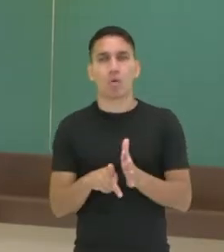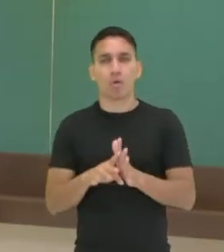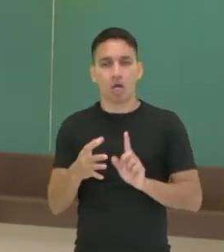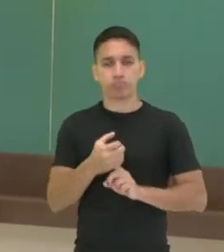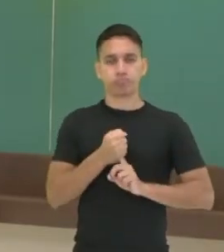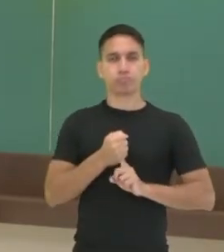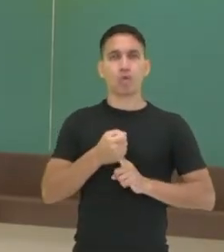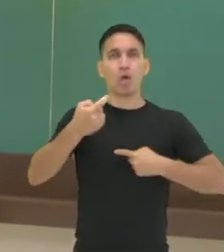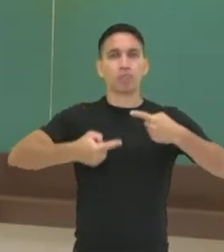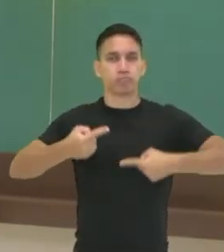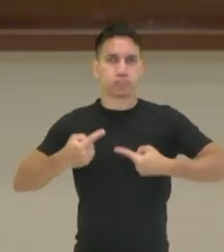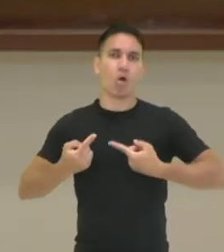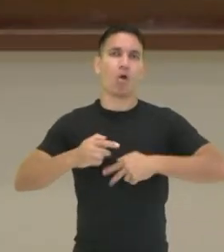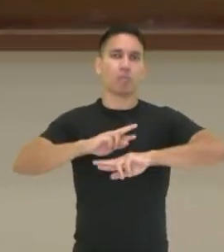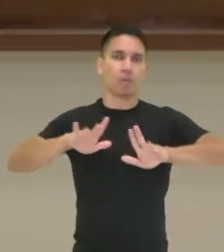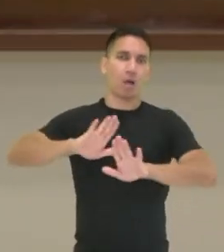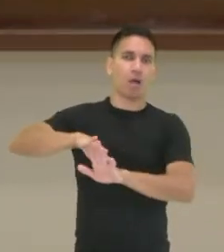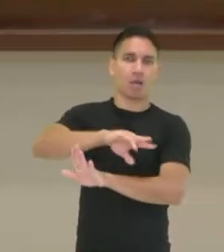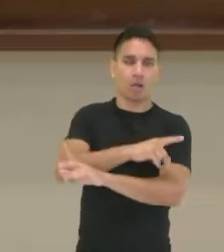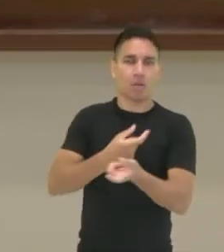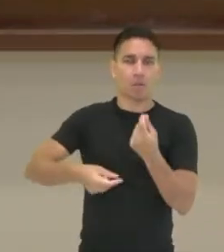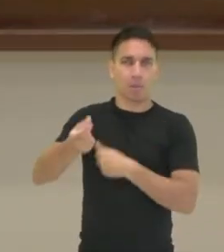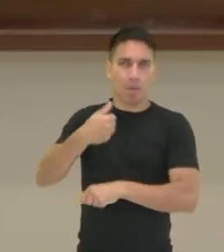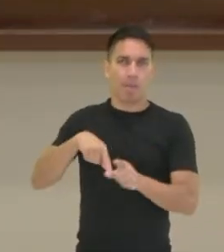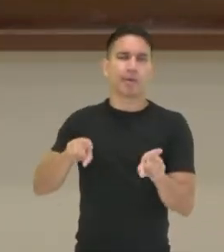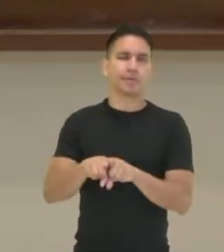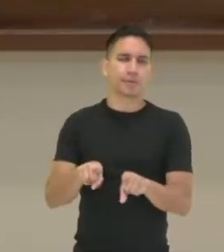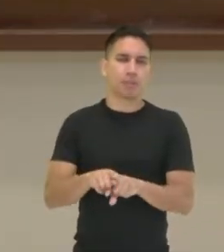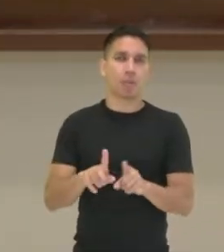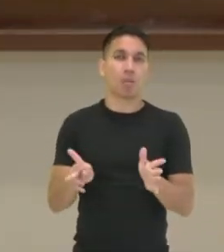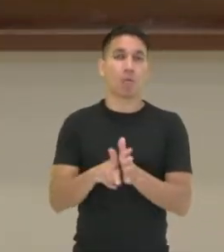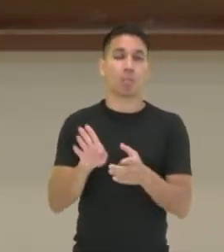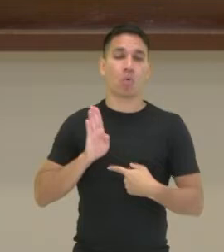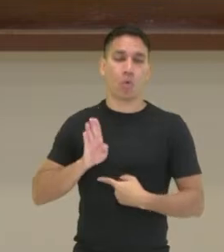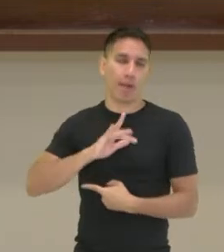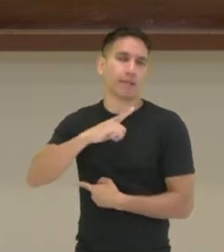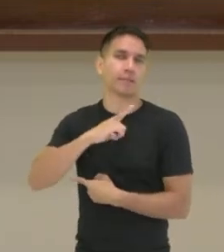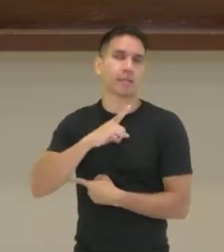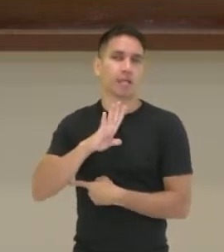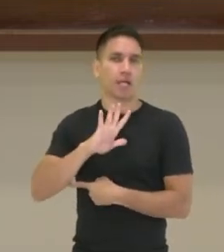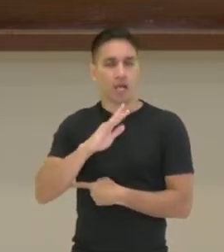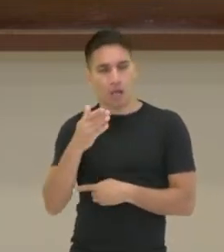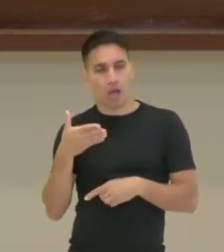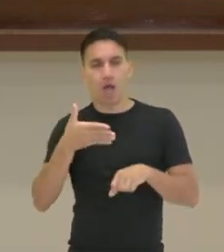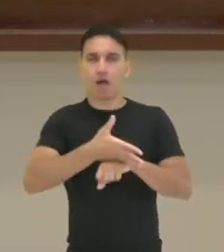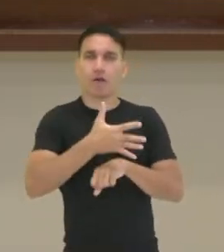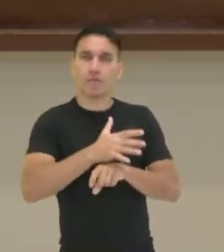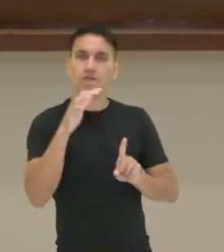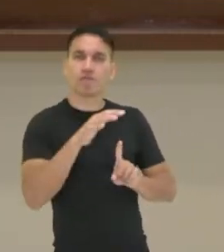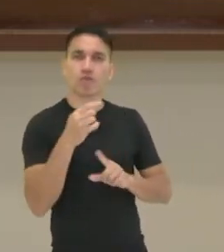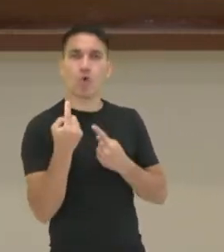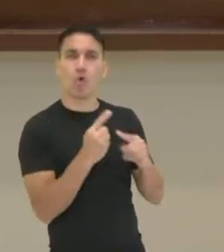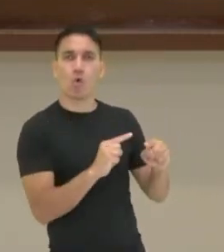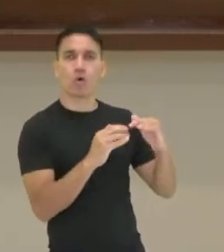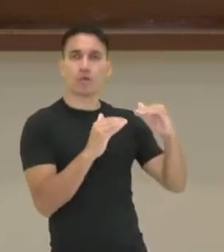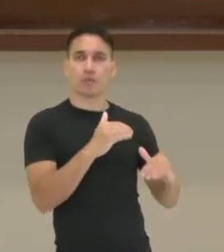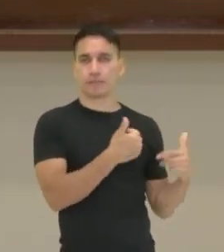político, econômico, ideológico, que a burguesia tem e que exerce sobre o proletariado, o trabalhador,